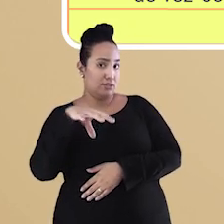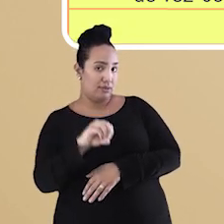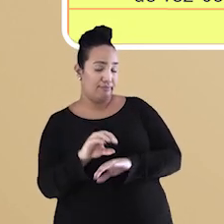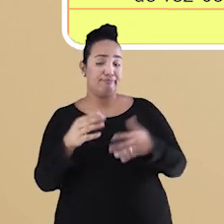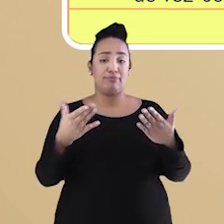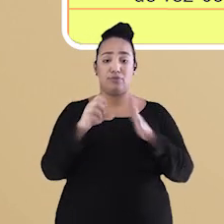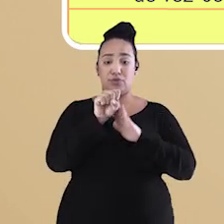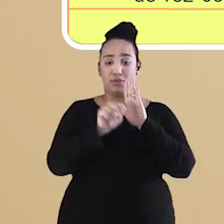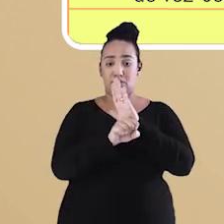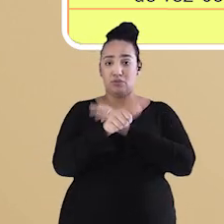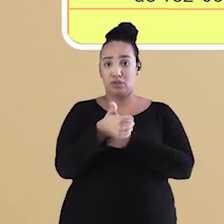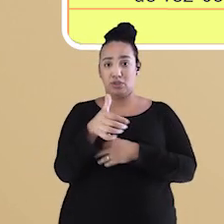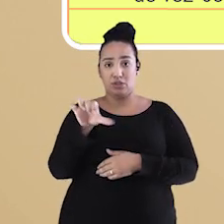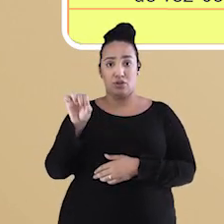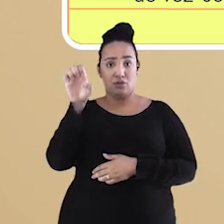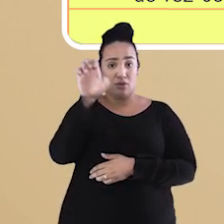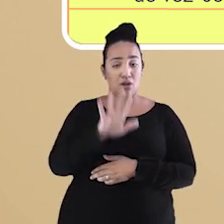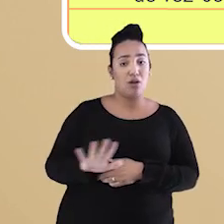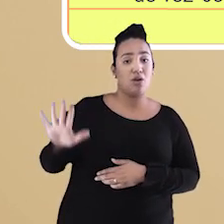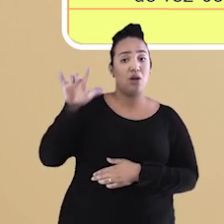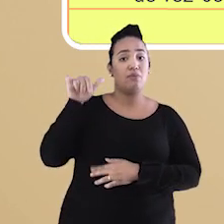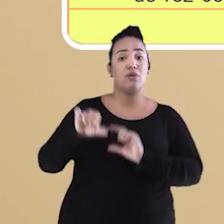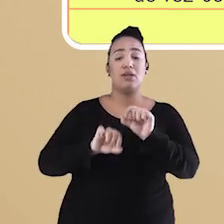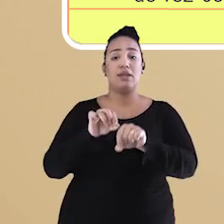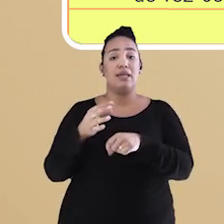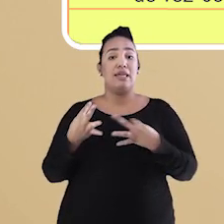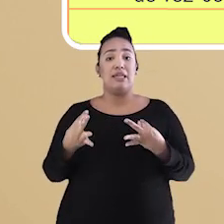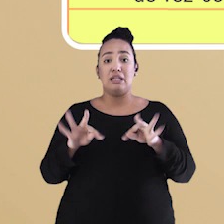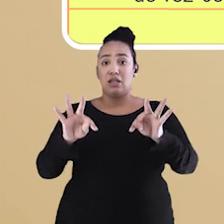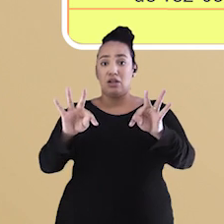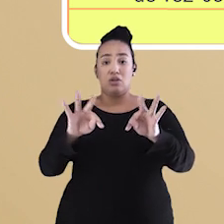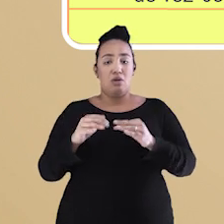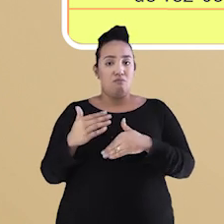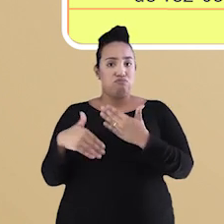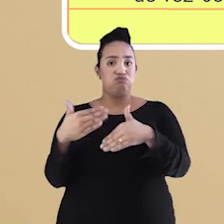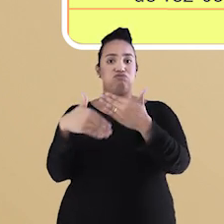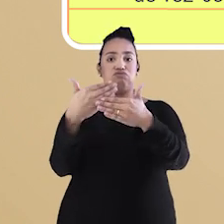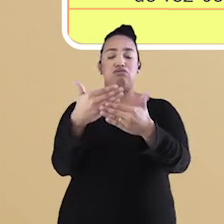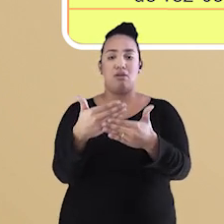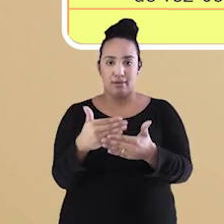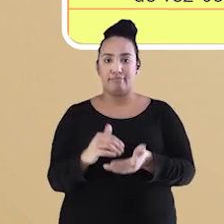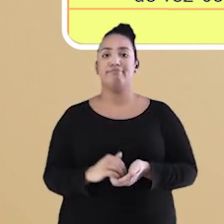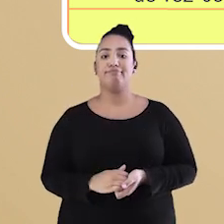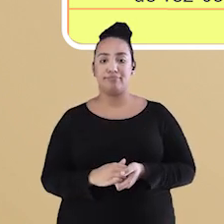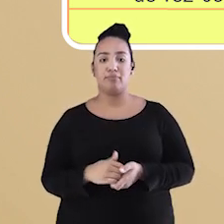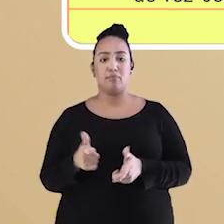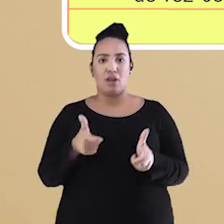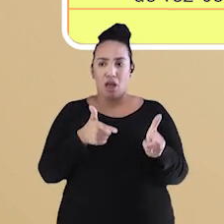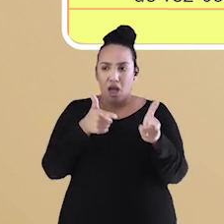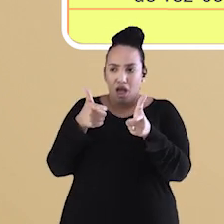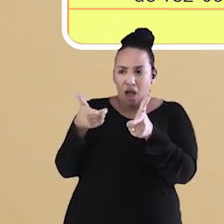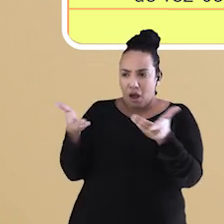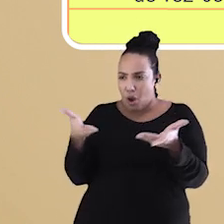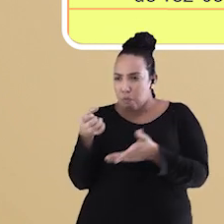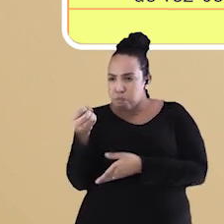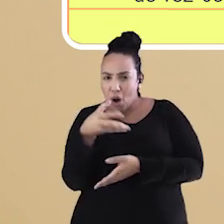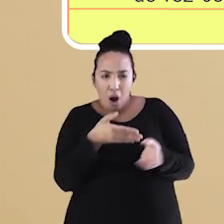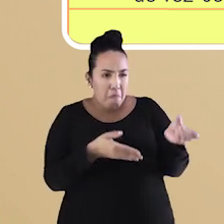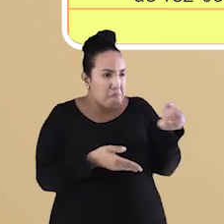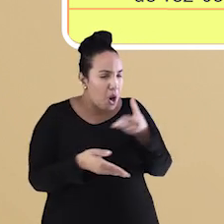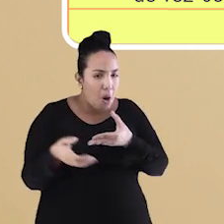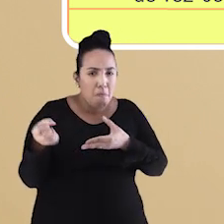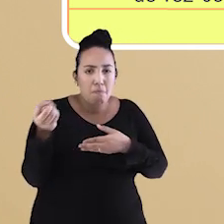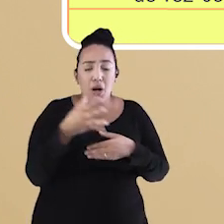XIX na Europa ficou conhecido como um século de avanços tecnológicos. As armas estavam cada vez mais